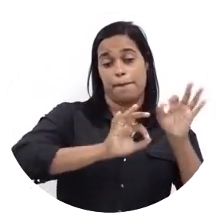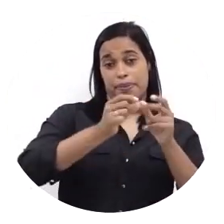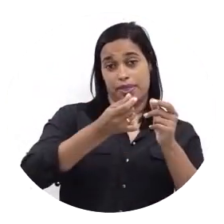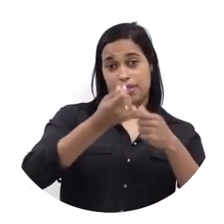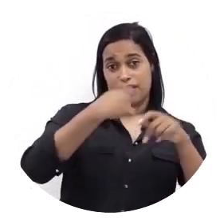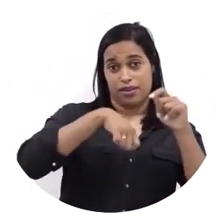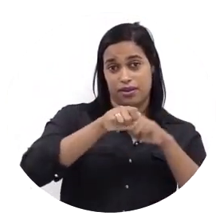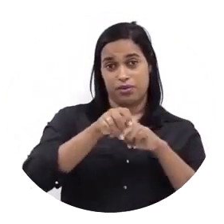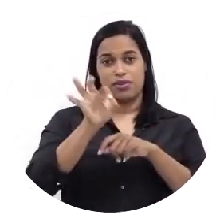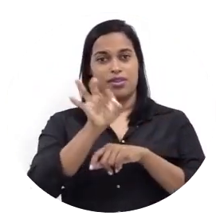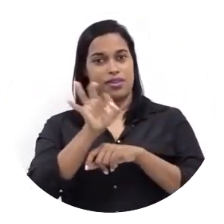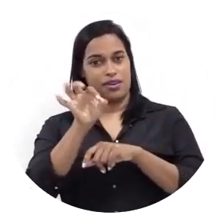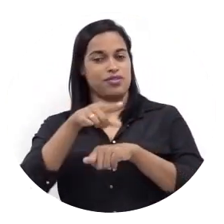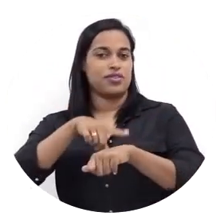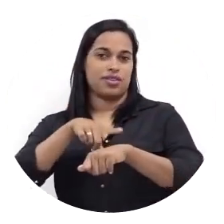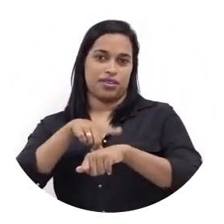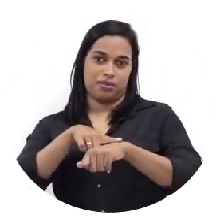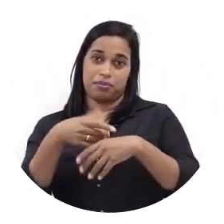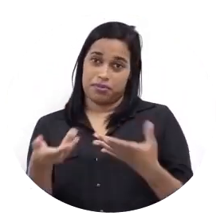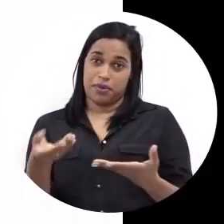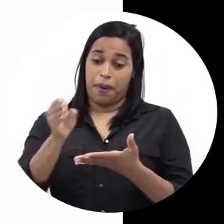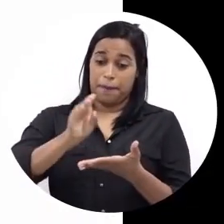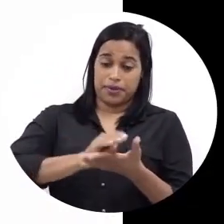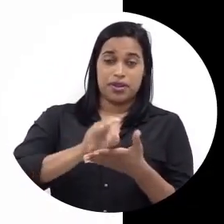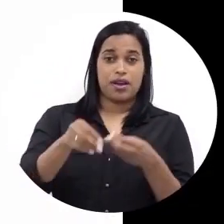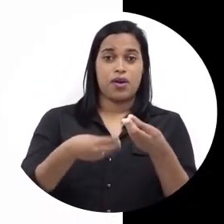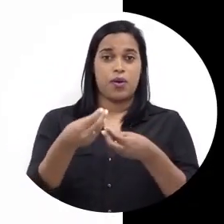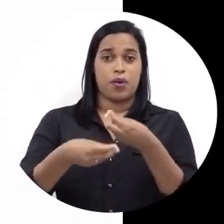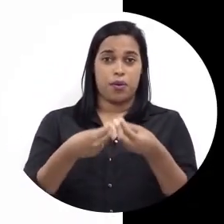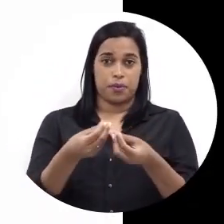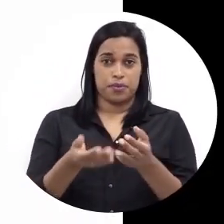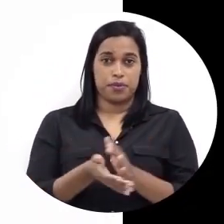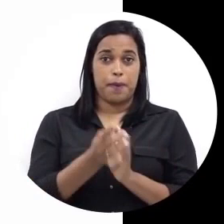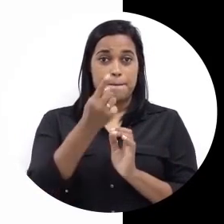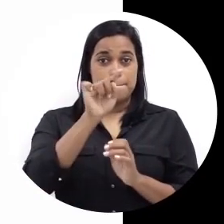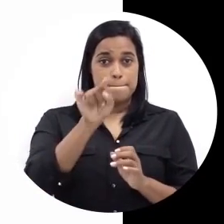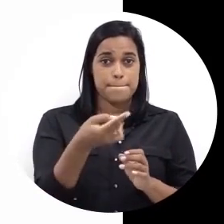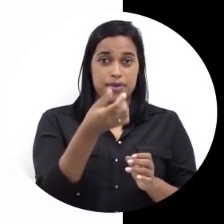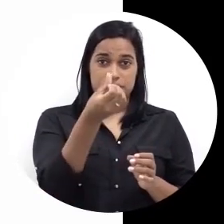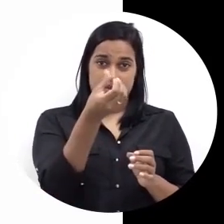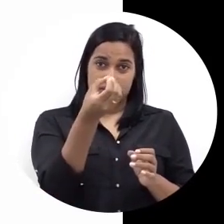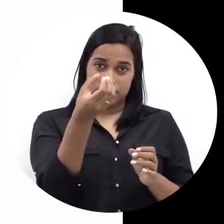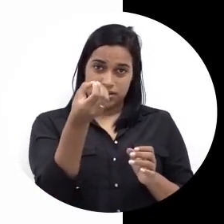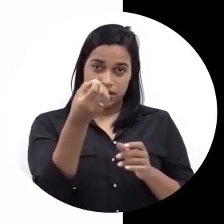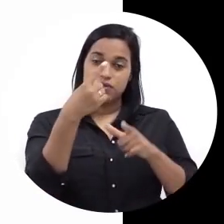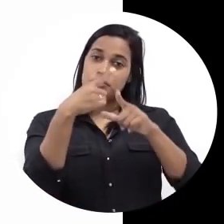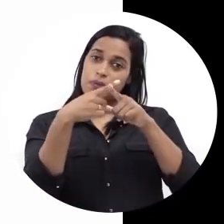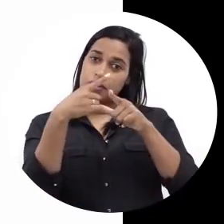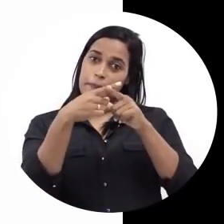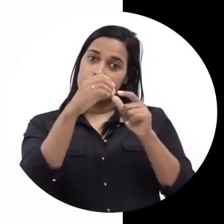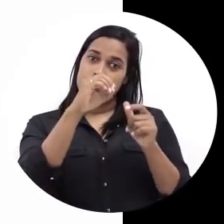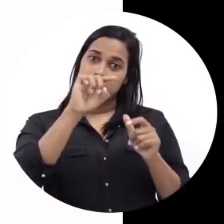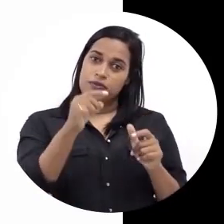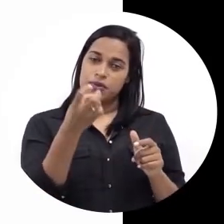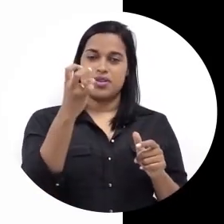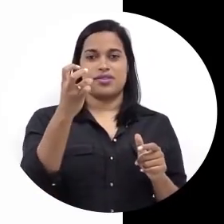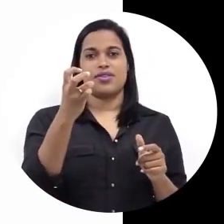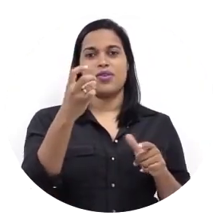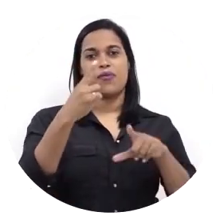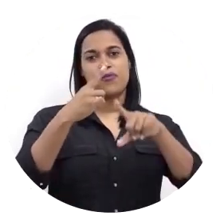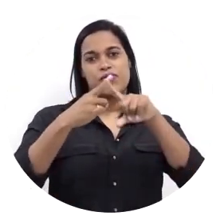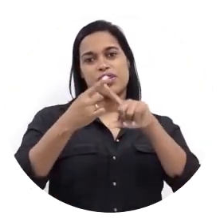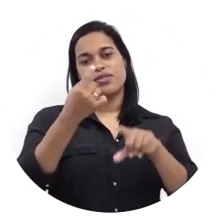sabemos. Logo, iremos aplicar da seguinte forma. 1.600, que multiplica 0,5 vezes